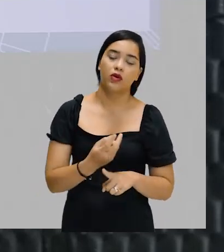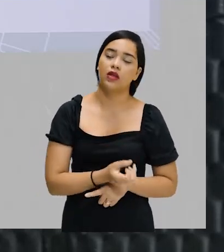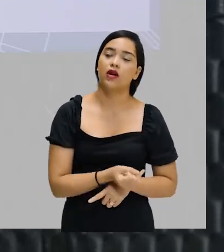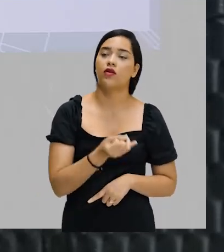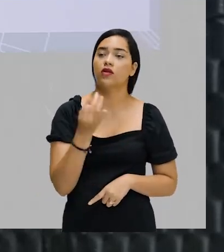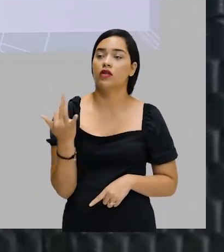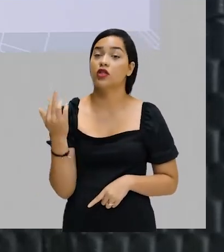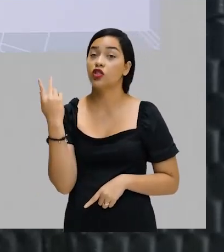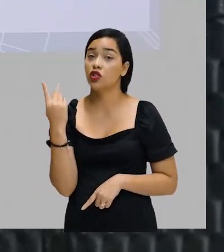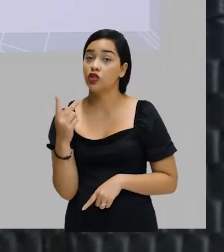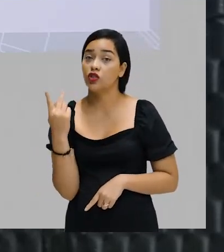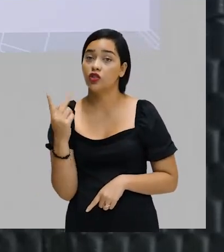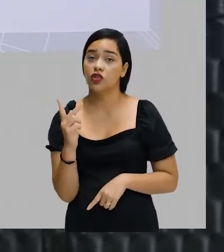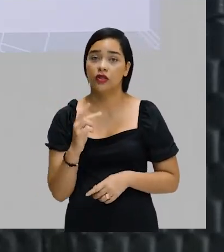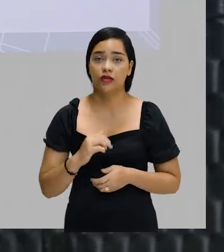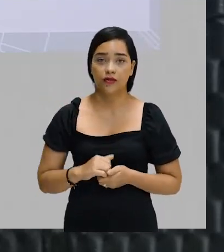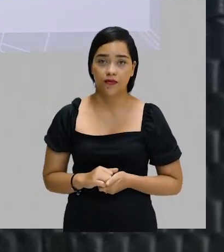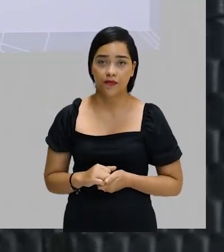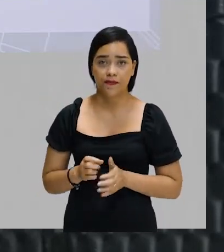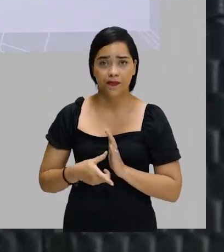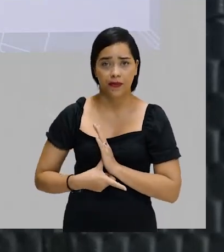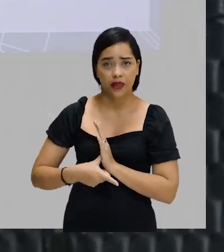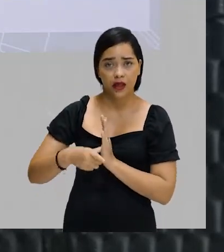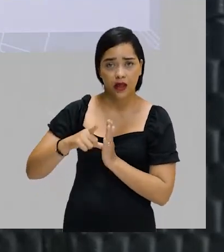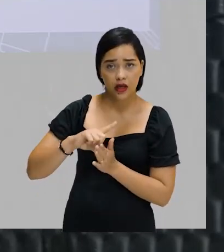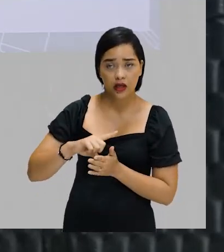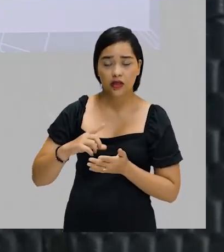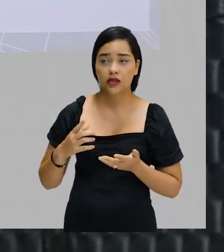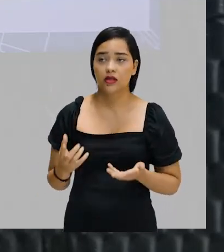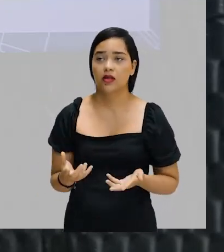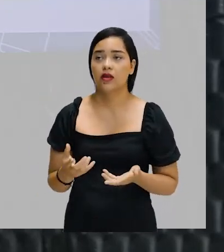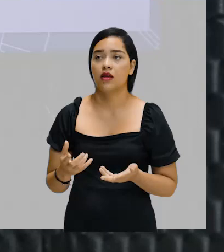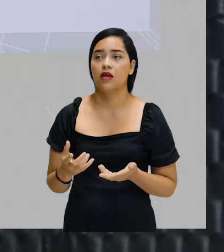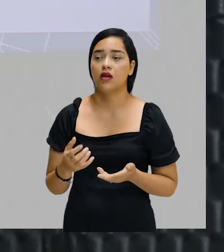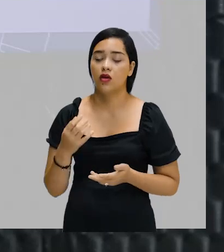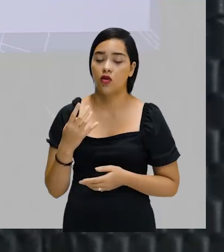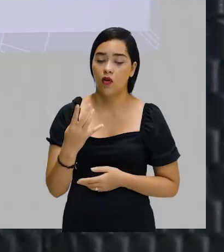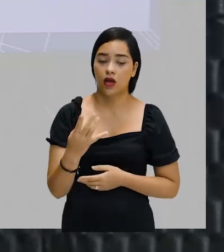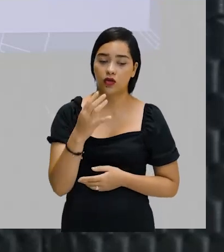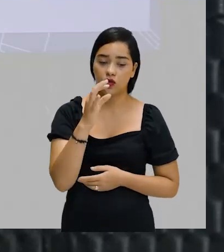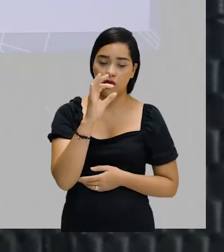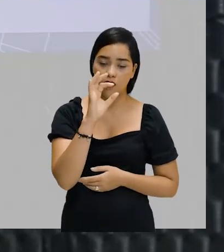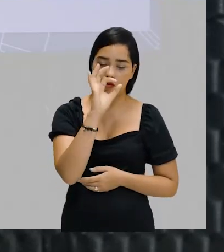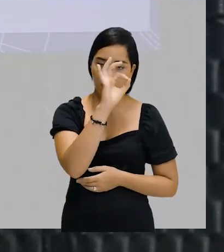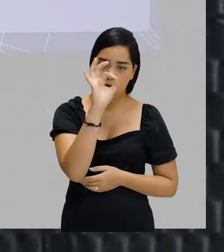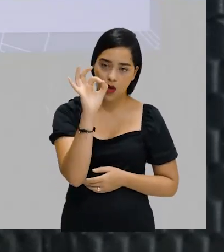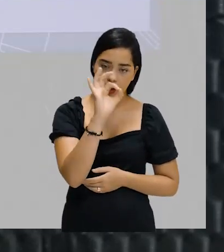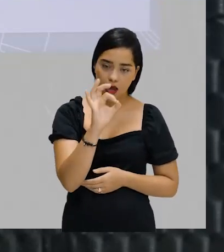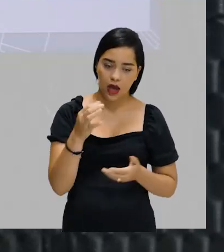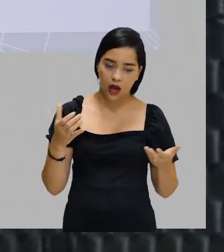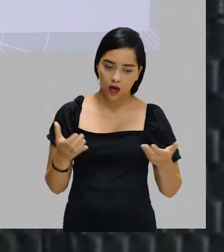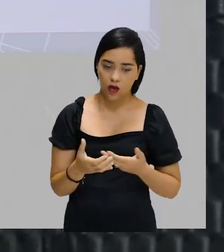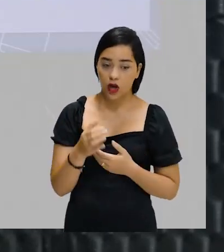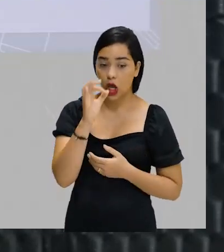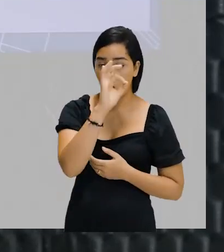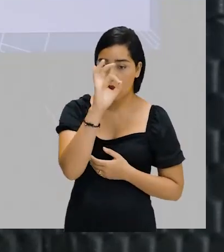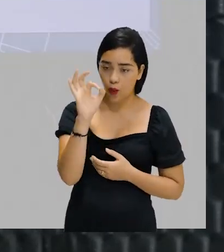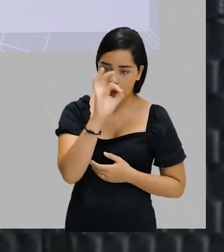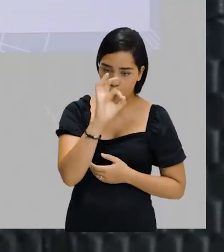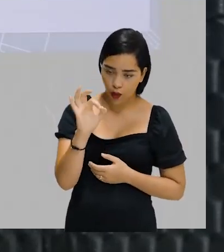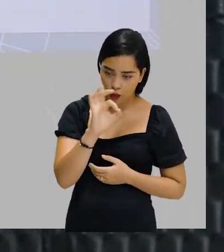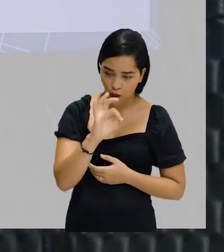de hidrogênio. Antes eram 4 bolinhas, agora vão ser